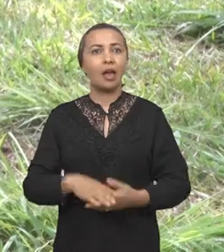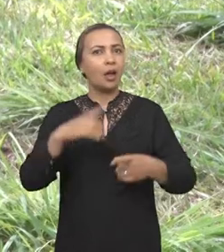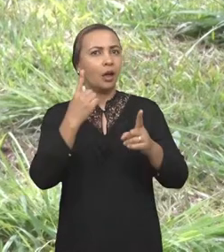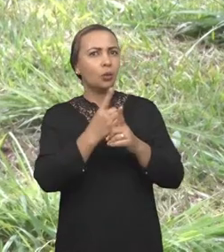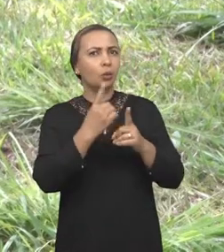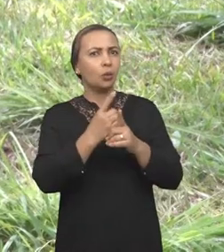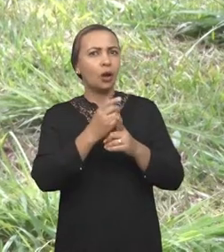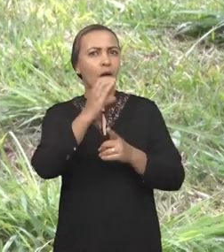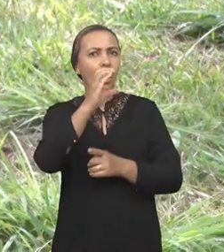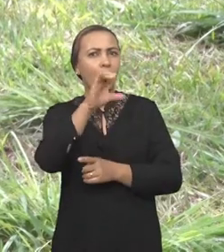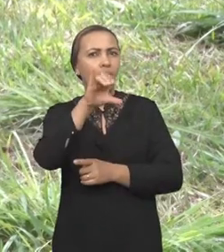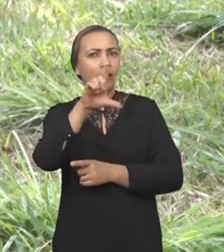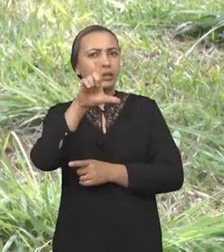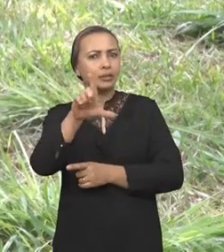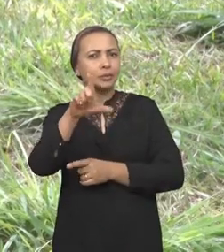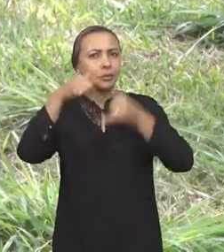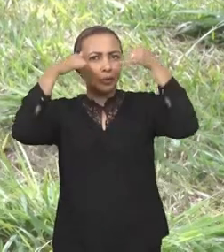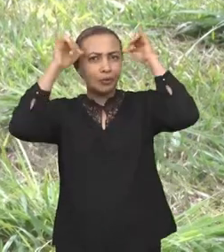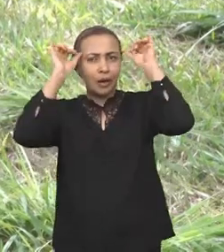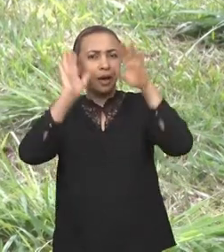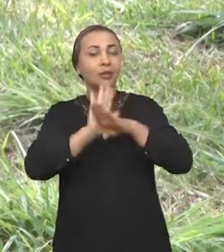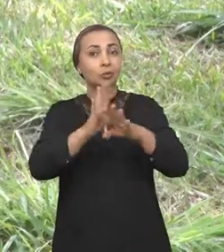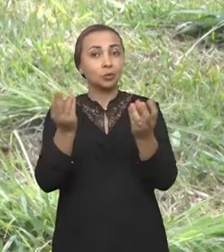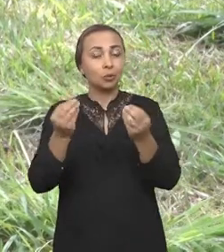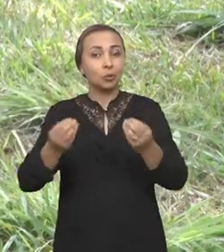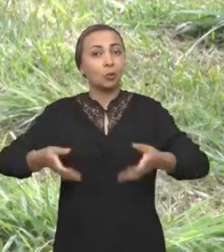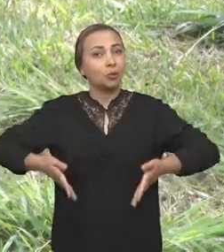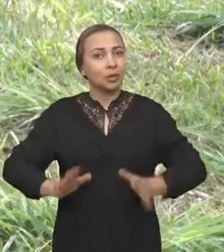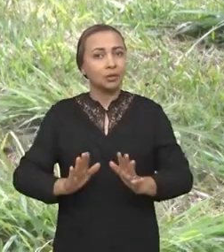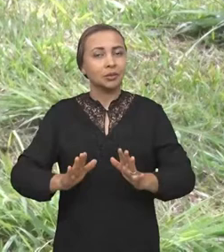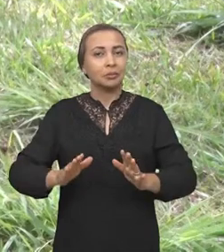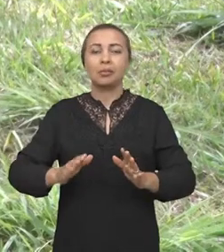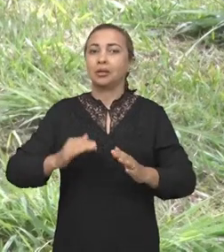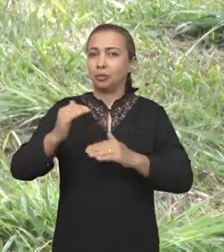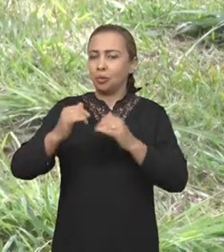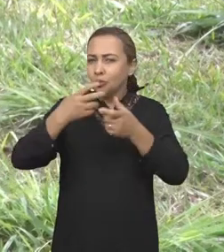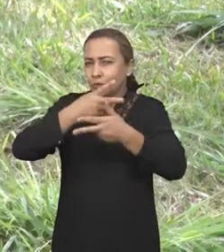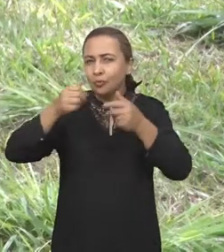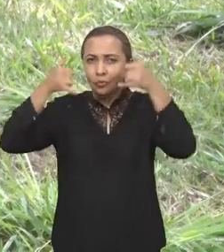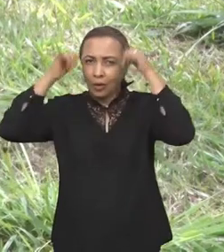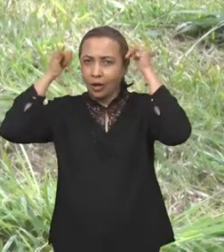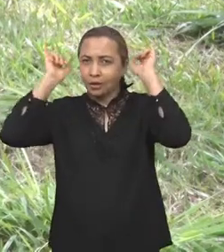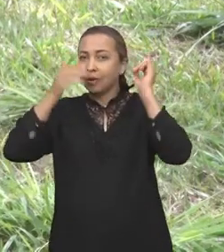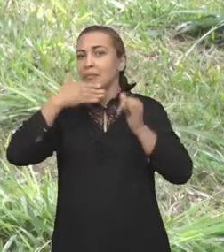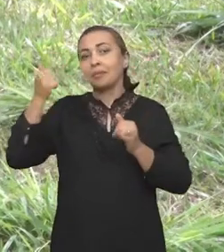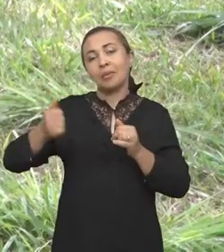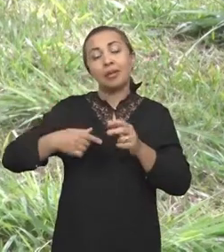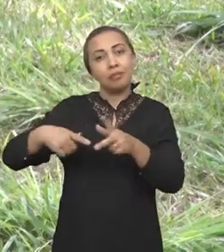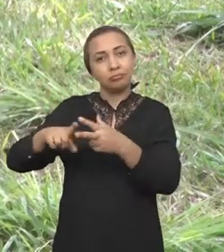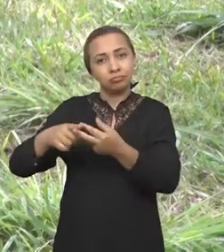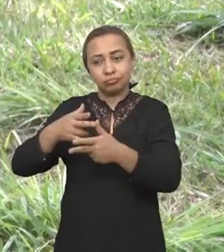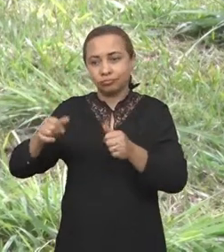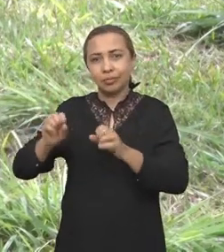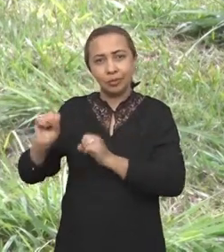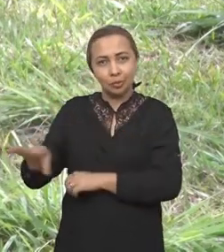Identificar o cio da vaca ajuda muito na reprodução do rebanho e, claro, melhora o desempenho econômico dos produtores. Uma técnica comum